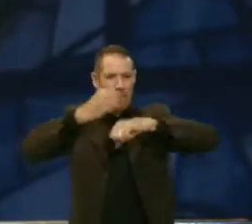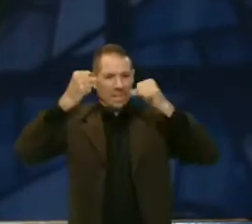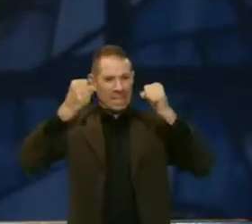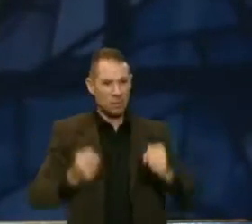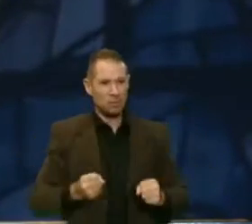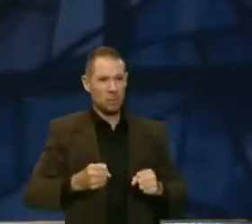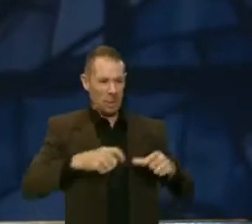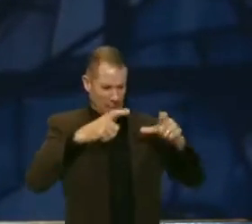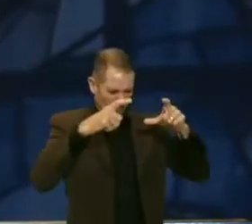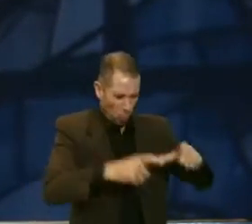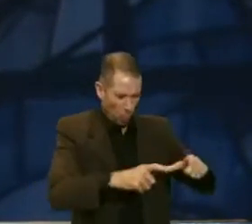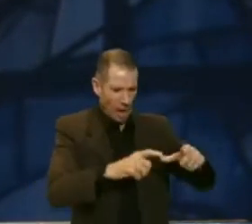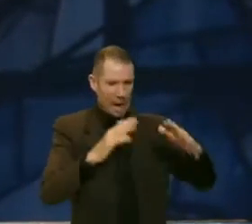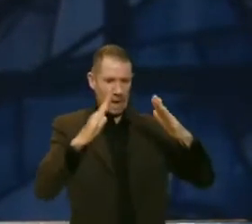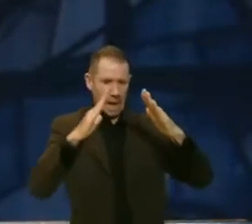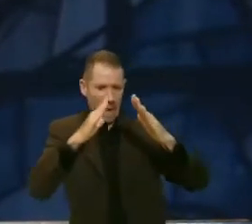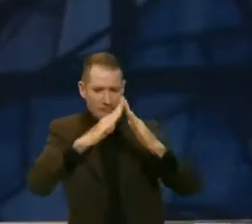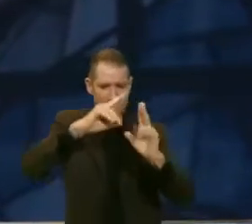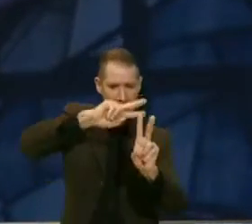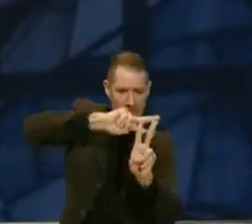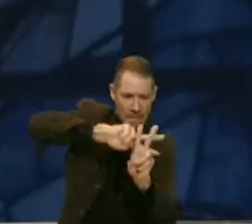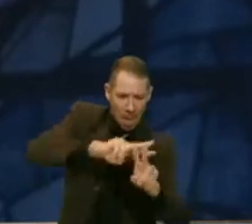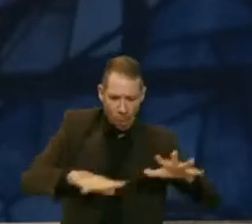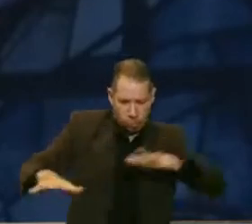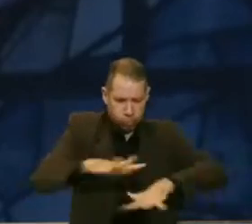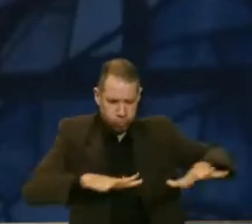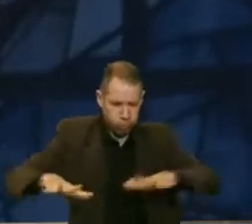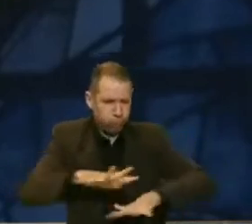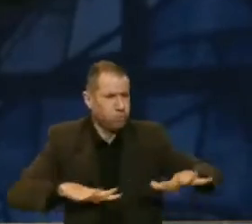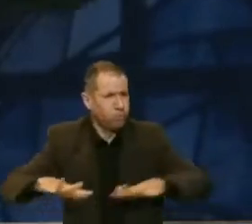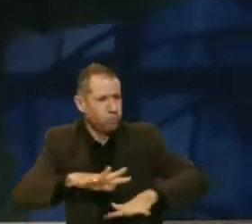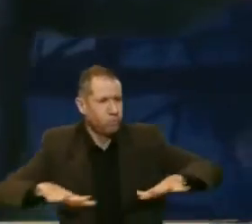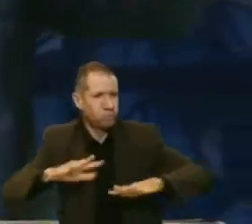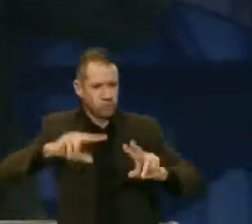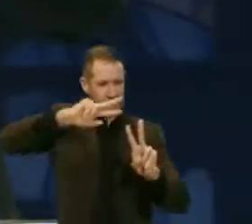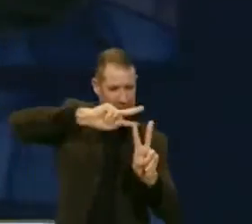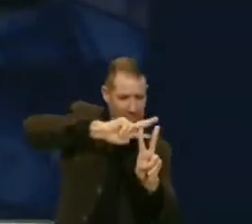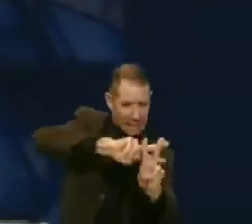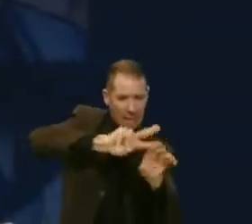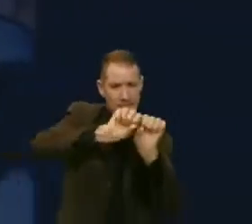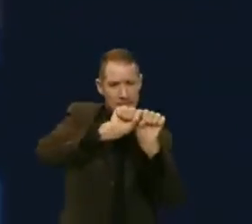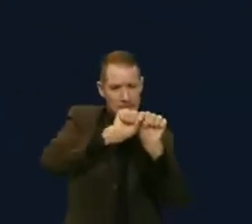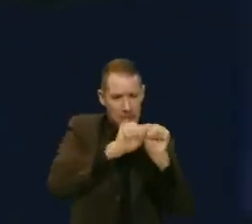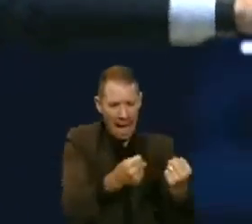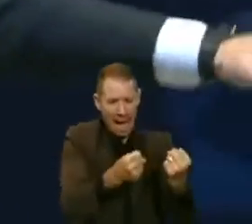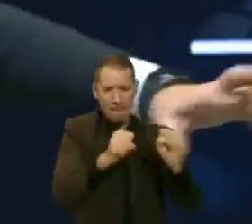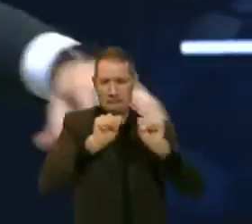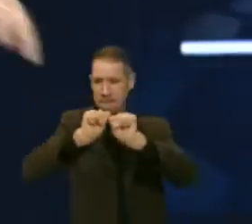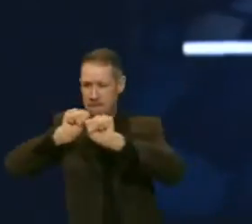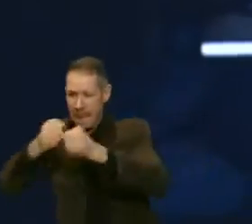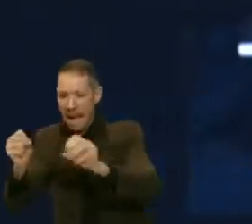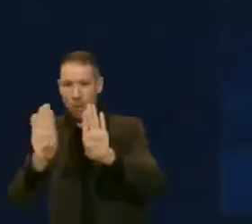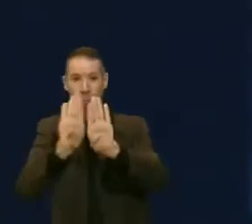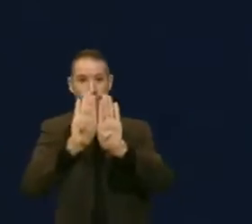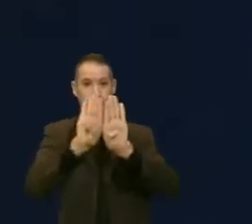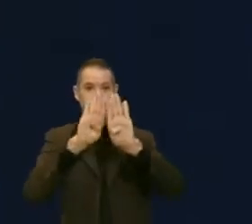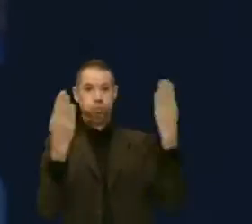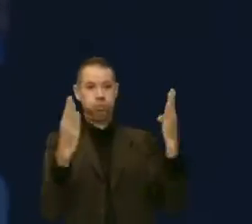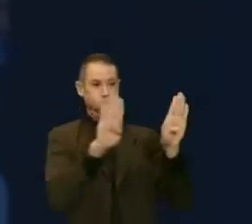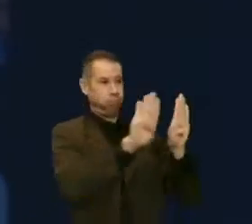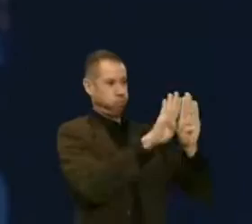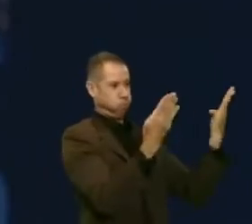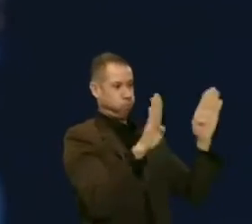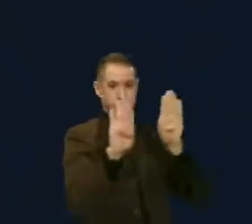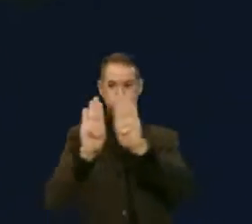lugar começa a tremer, começa a chacoalhar, as cadeias começam a se abrir,